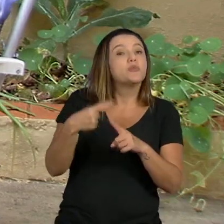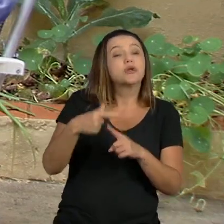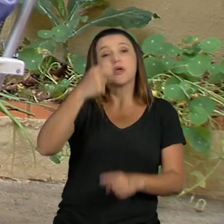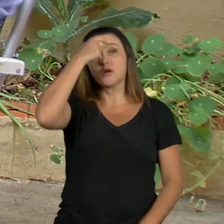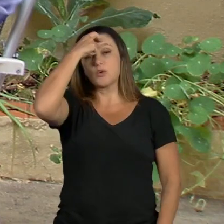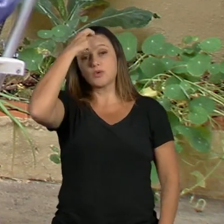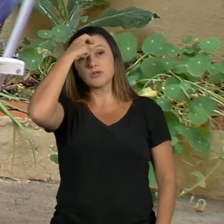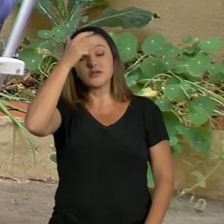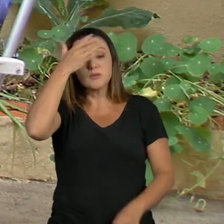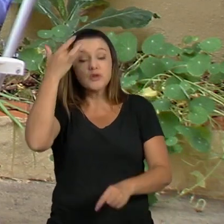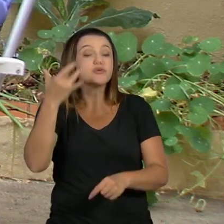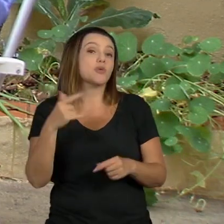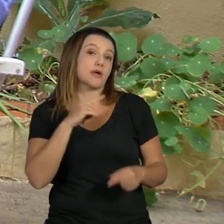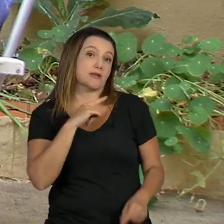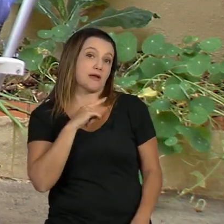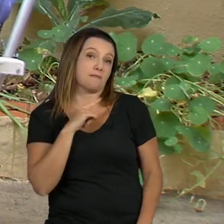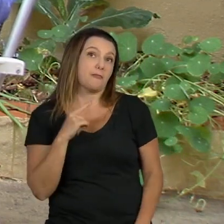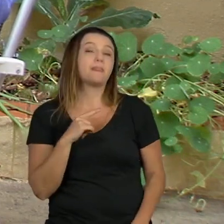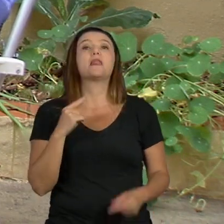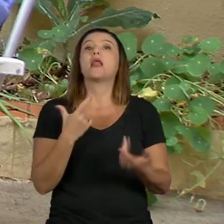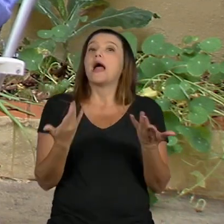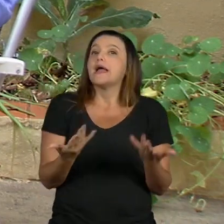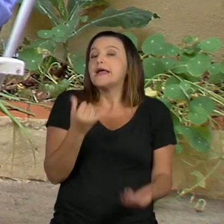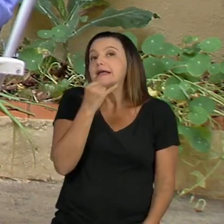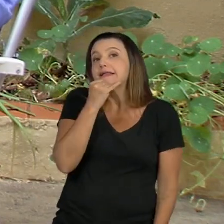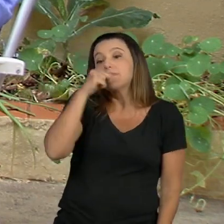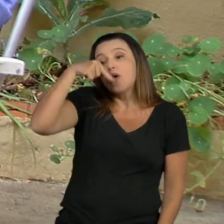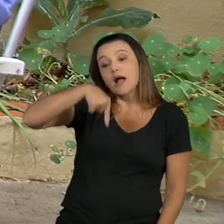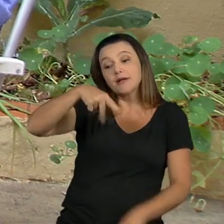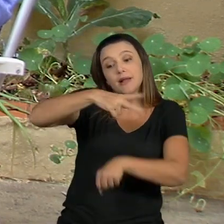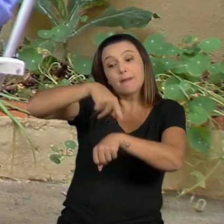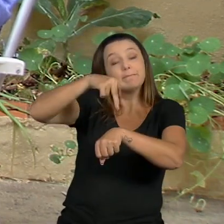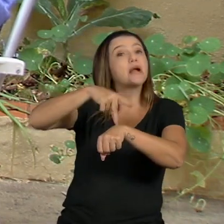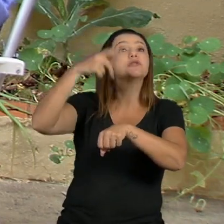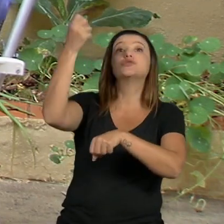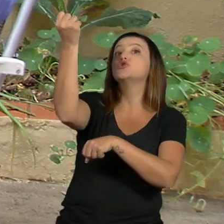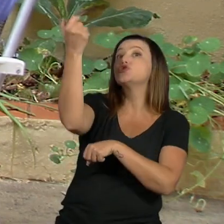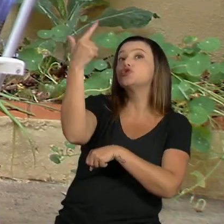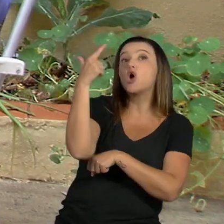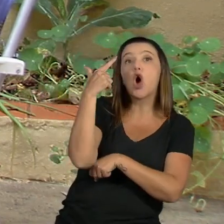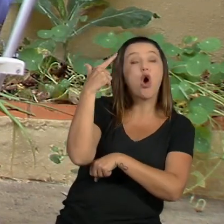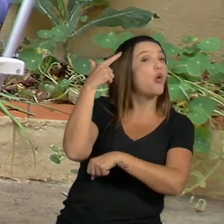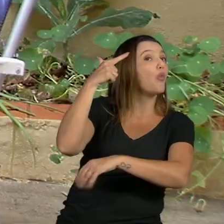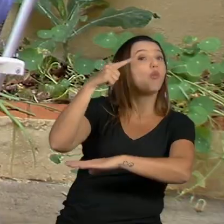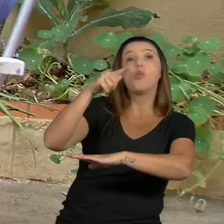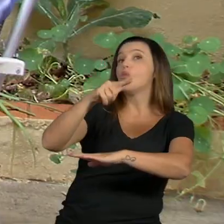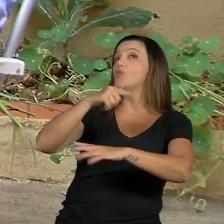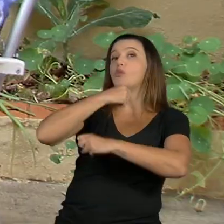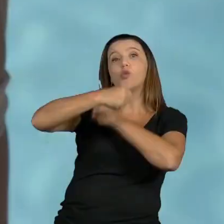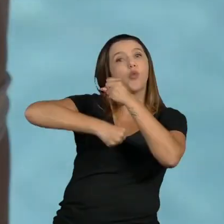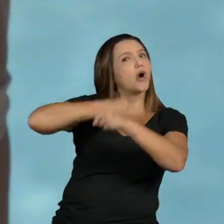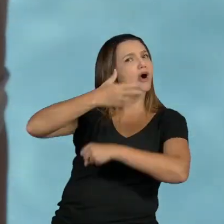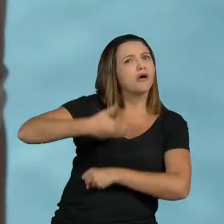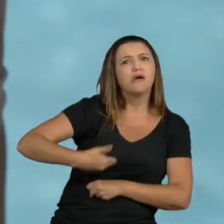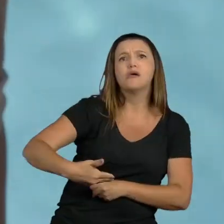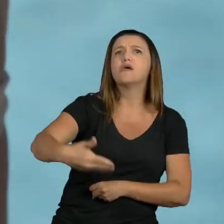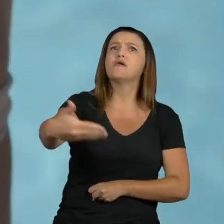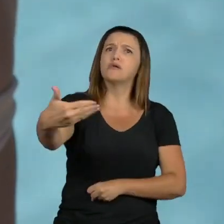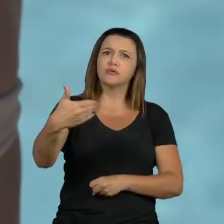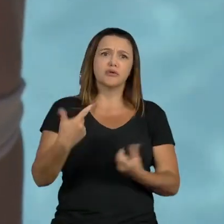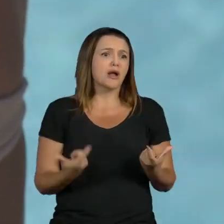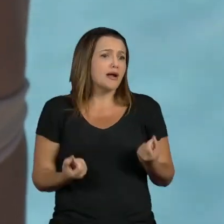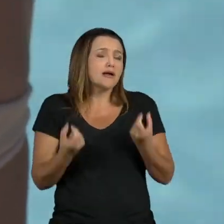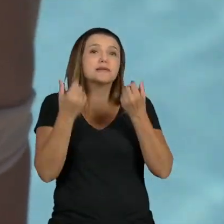país que tem sol o ano inteiro, tem uma alta incidência de câncer de pele, então ele é um produto necessário. A questão